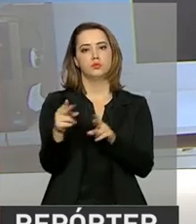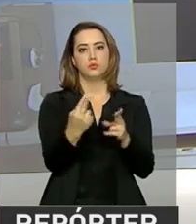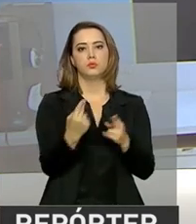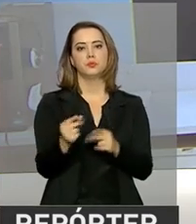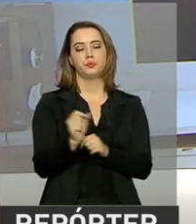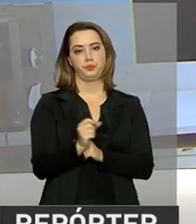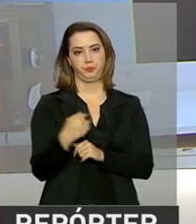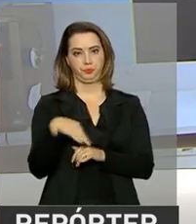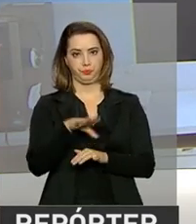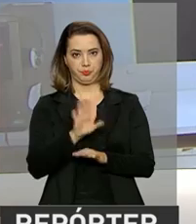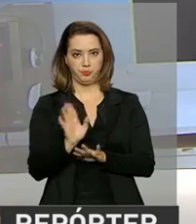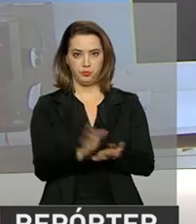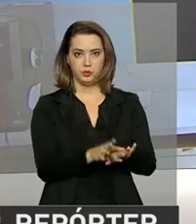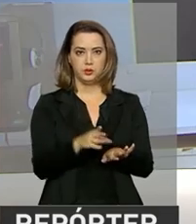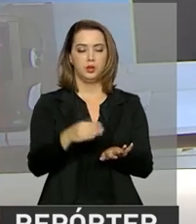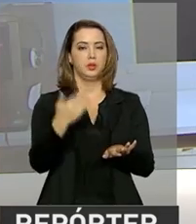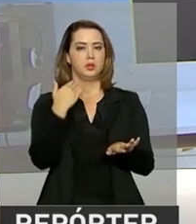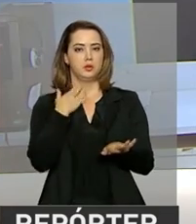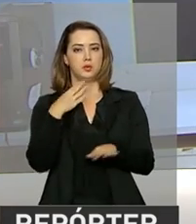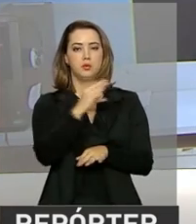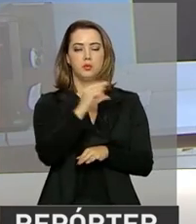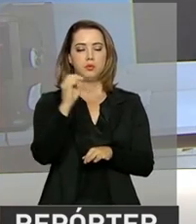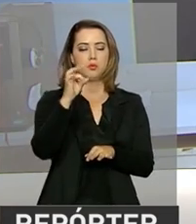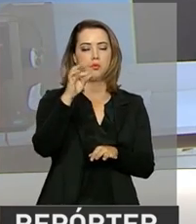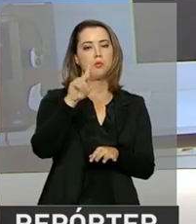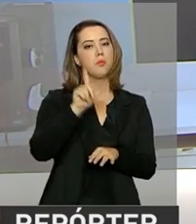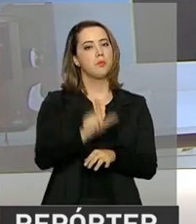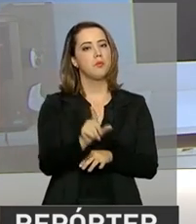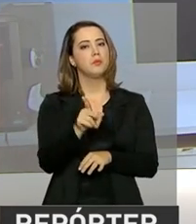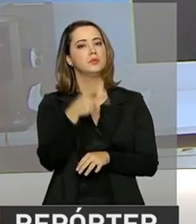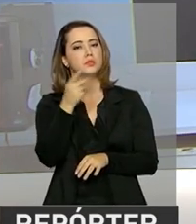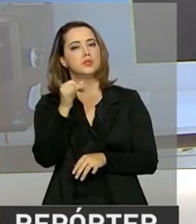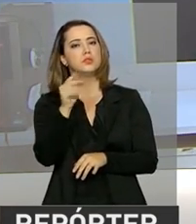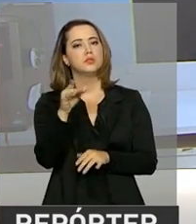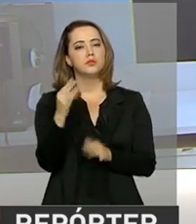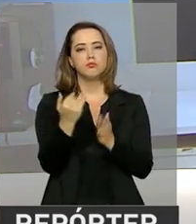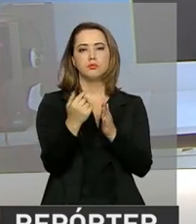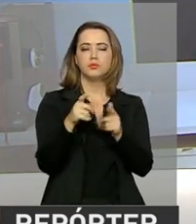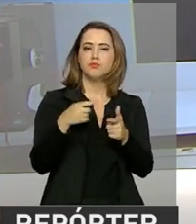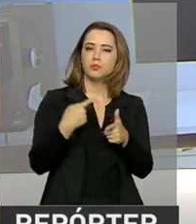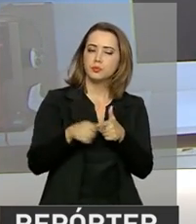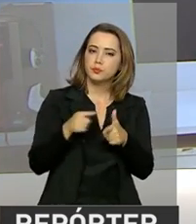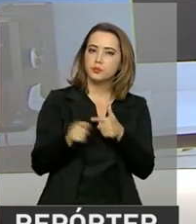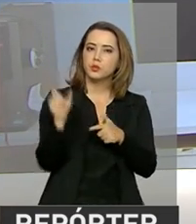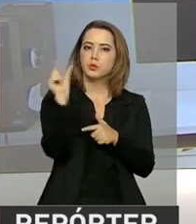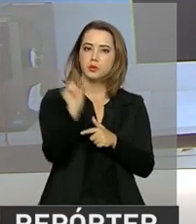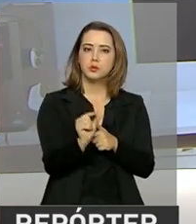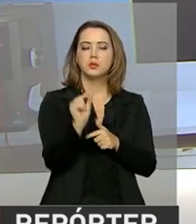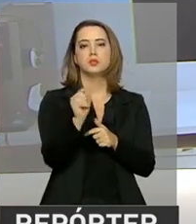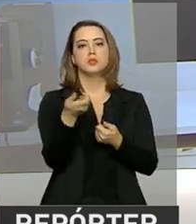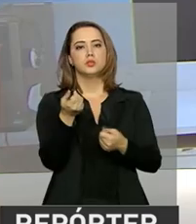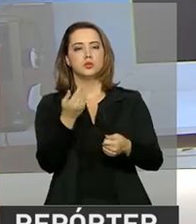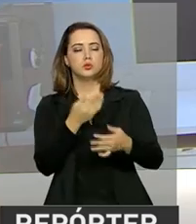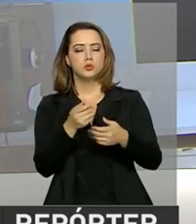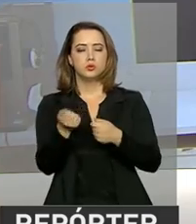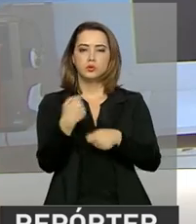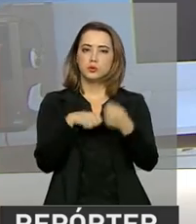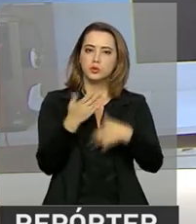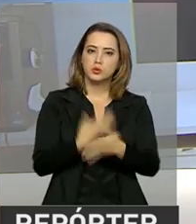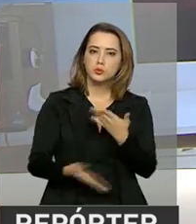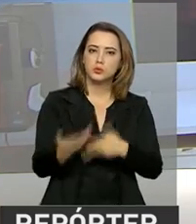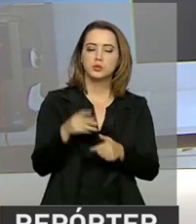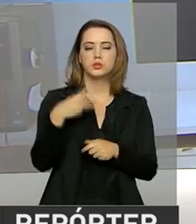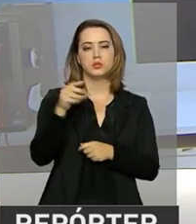o banco central estima ainda que a recessão Será menor do que o anteriormente previsto a queda na atividade econômica deve ficar em